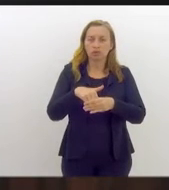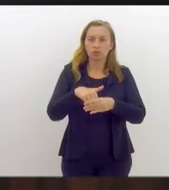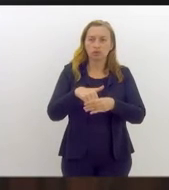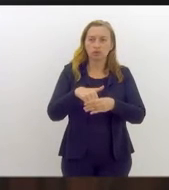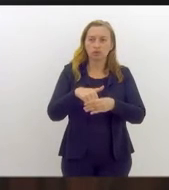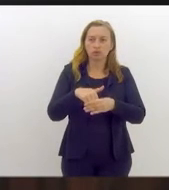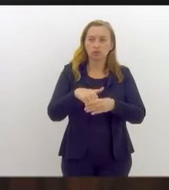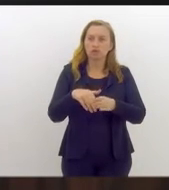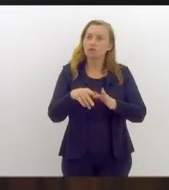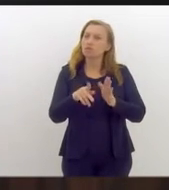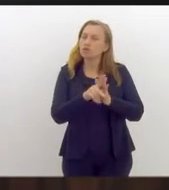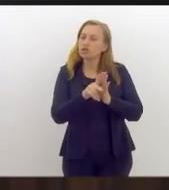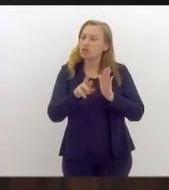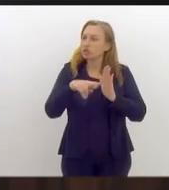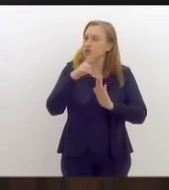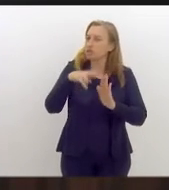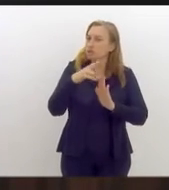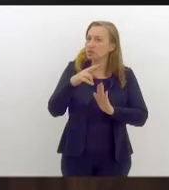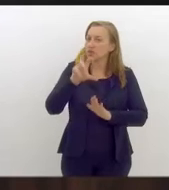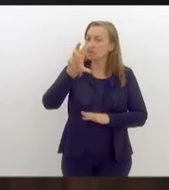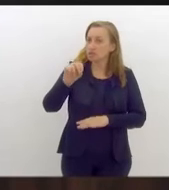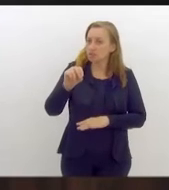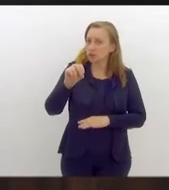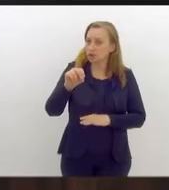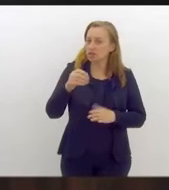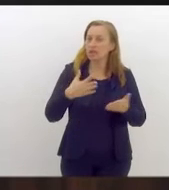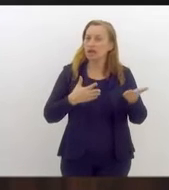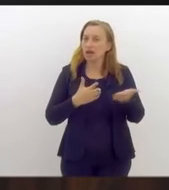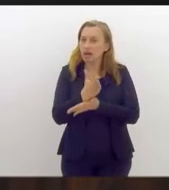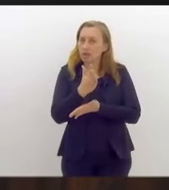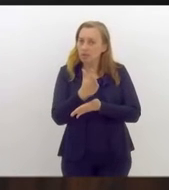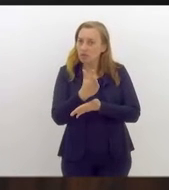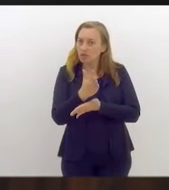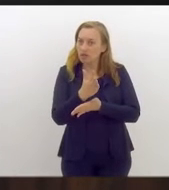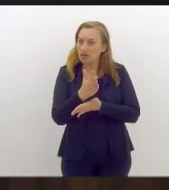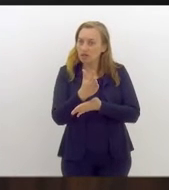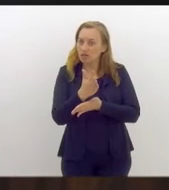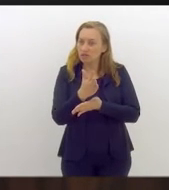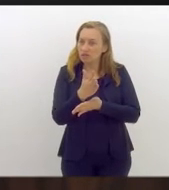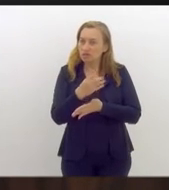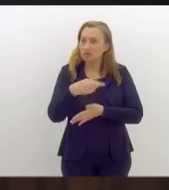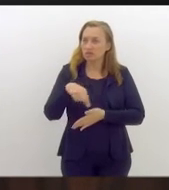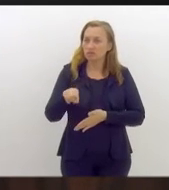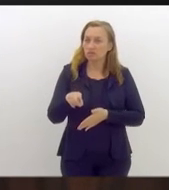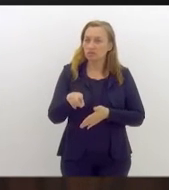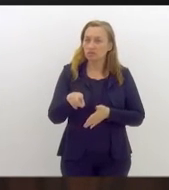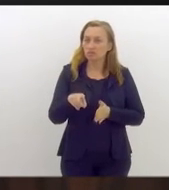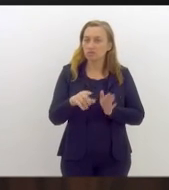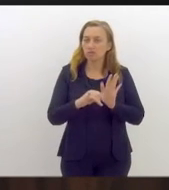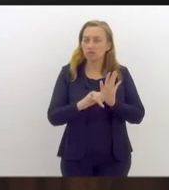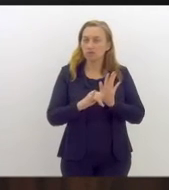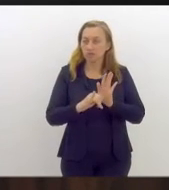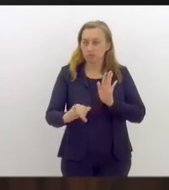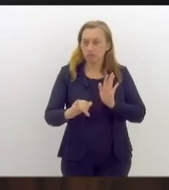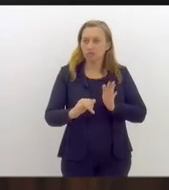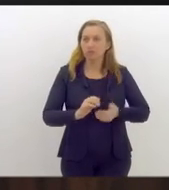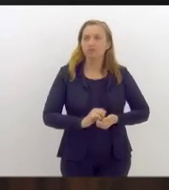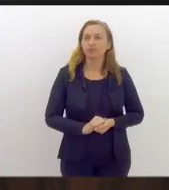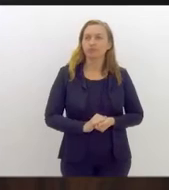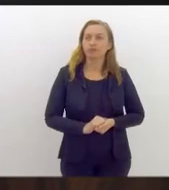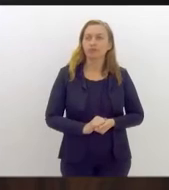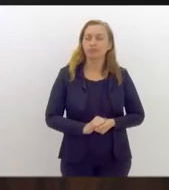os projetos de resolução, os 50 aprovados, vai à promulgação.